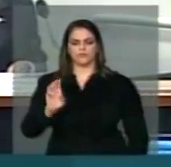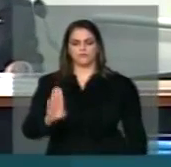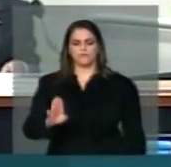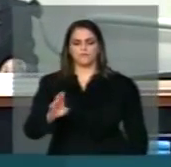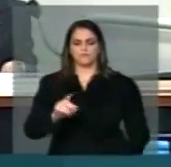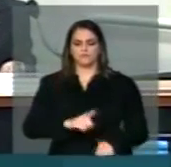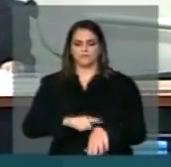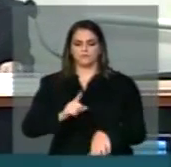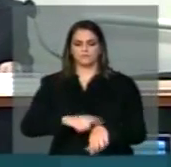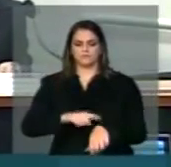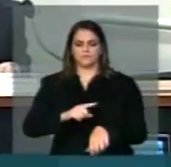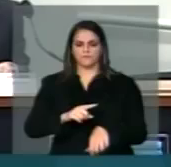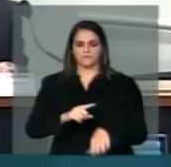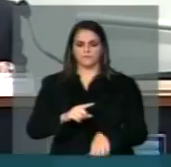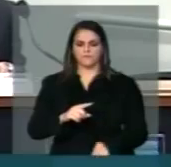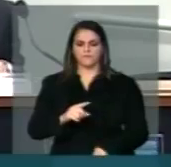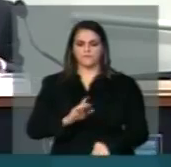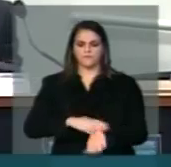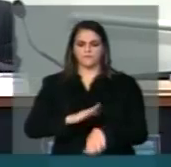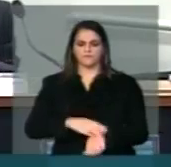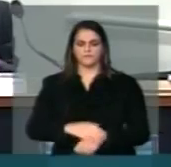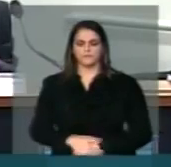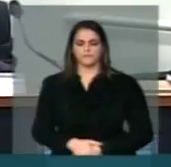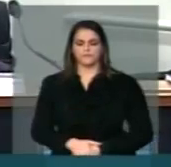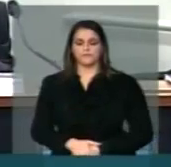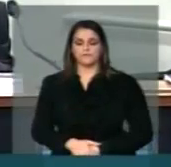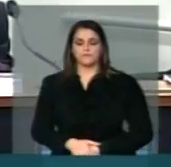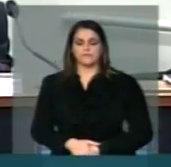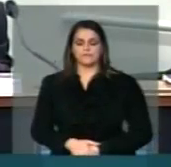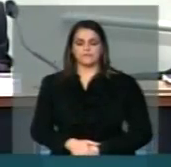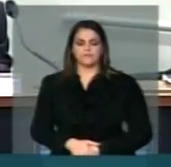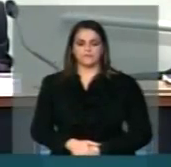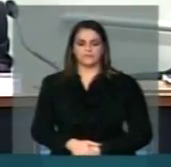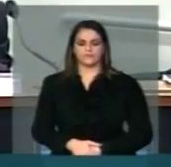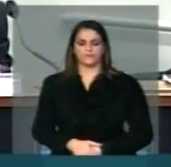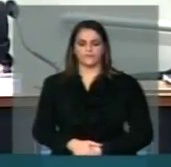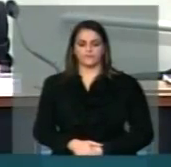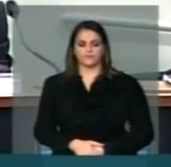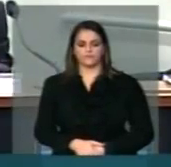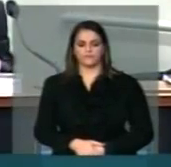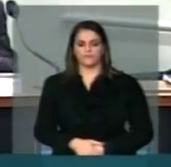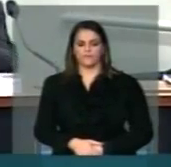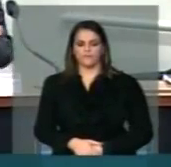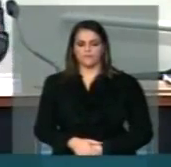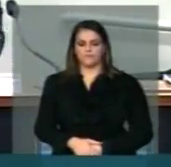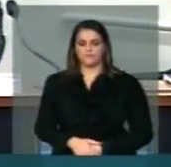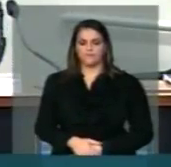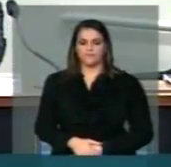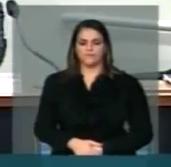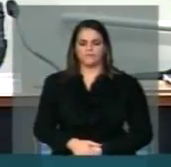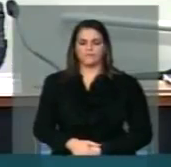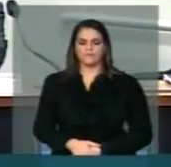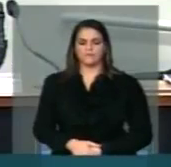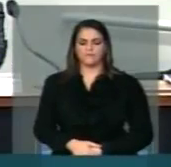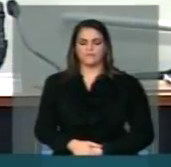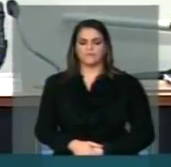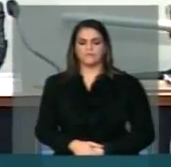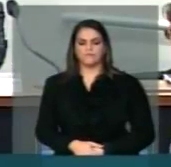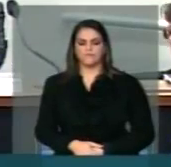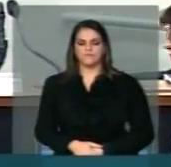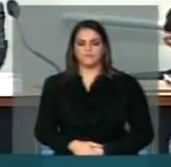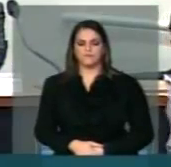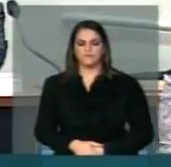até... Antes de Vossa Excelência começar a contar meu tempo, eu gostaria de 6 minutos. Dizer